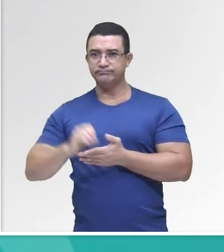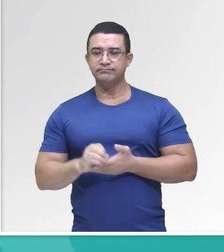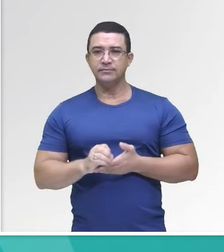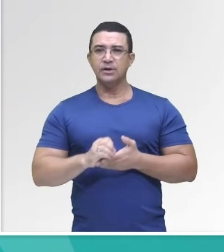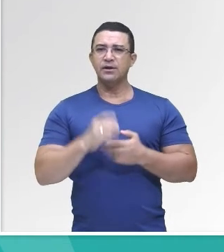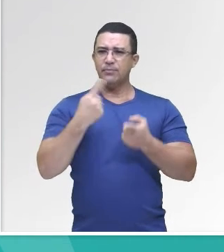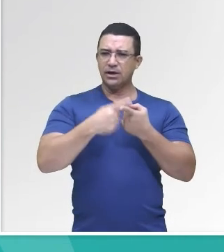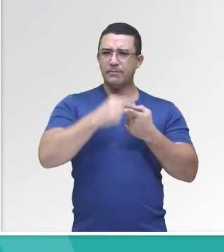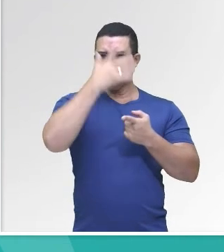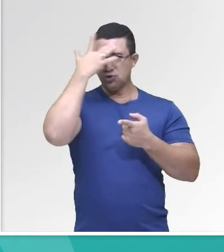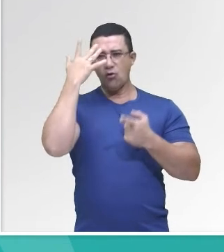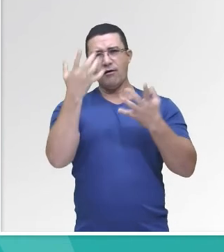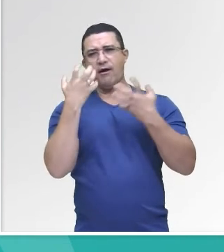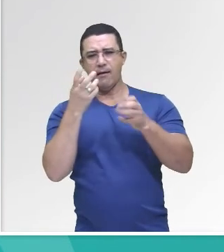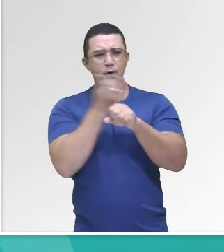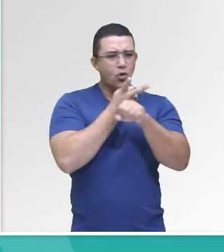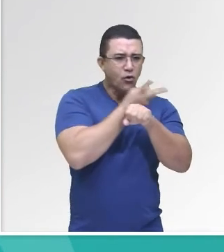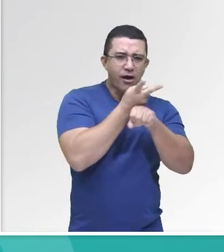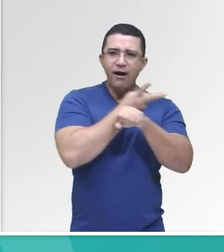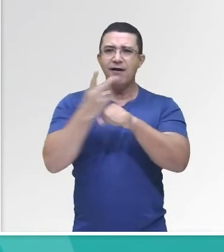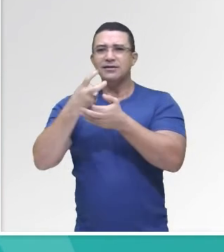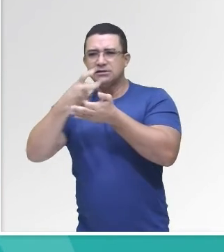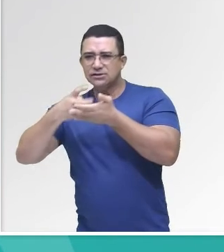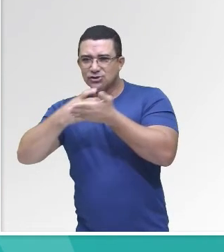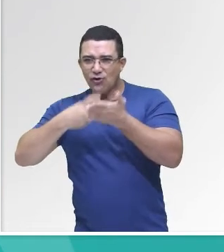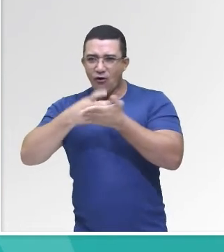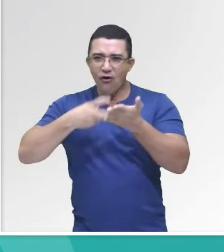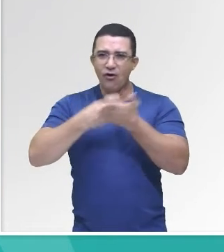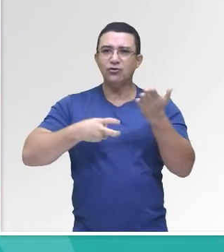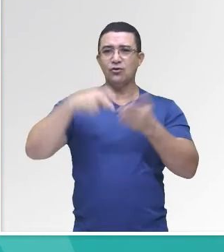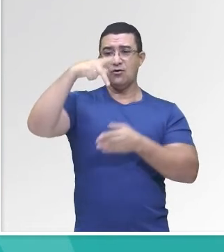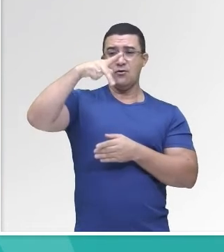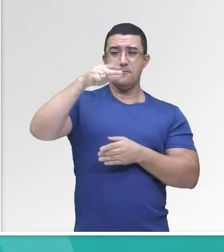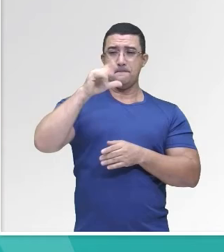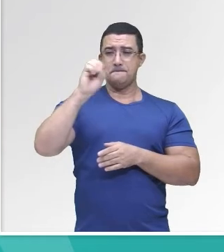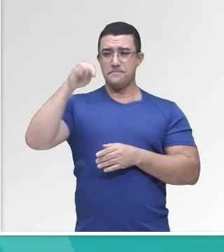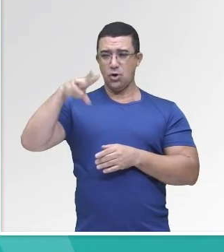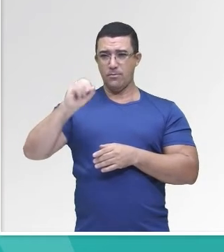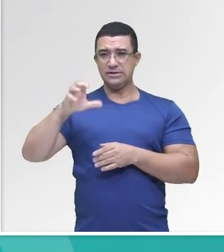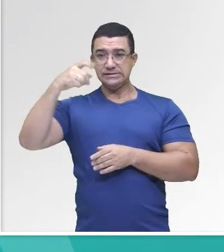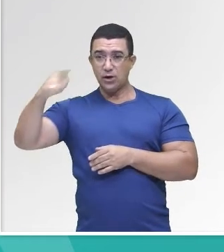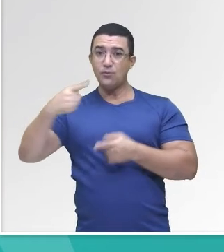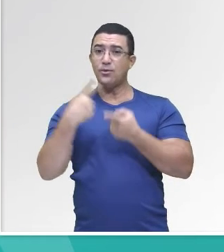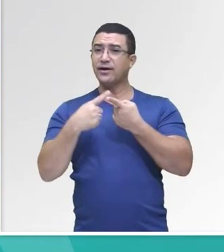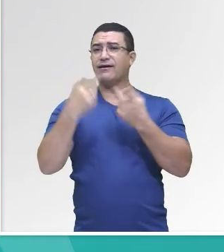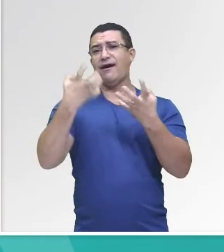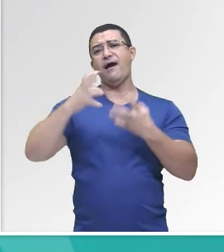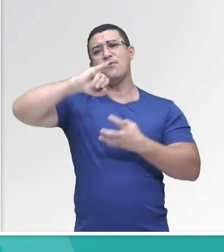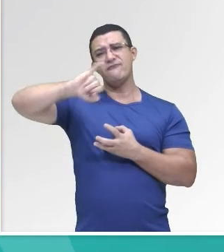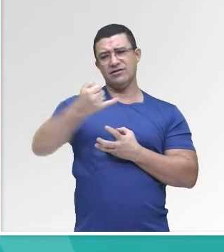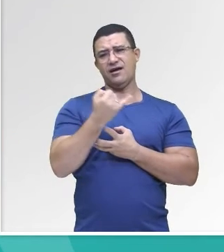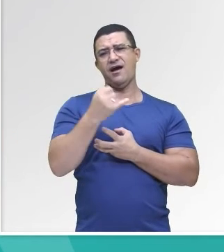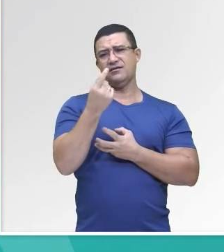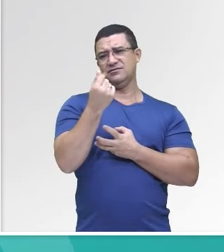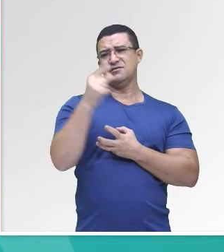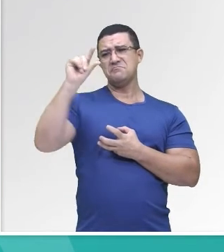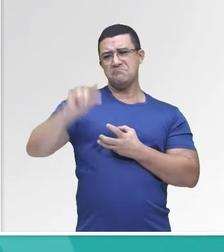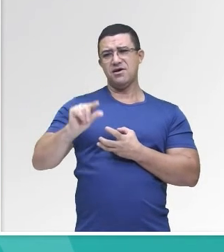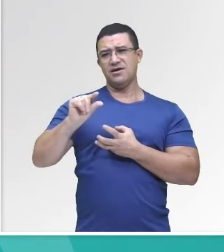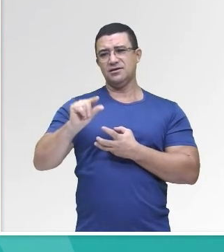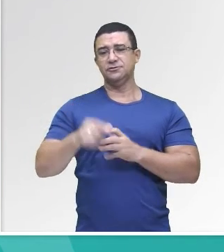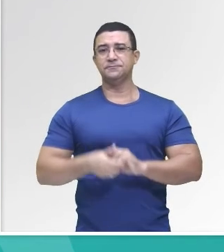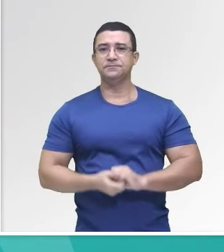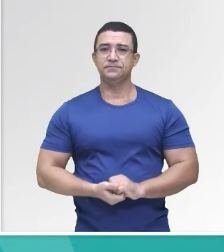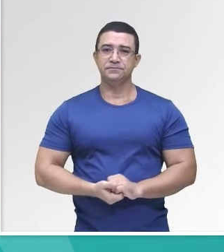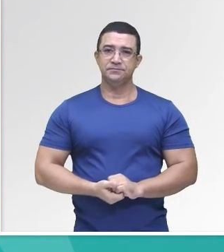uma promoção, uma liquidação, né? Para poder usufruir de algo. E aí ele segue, ele diz